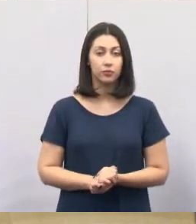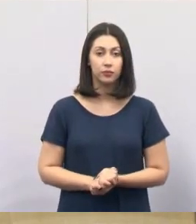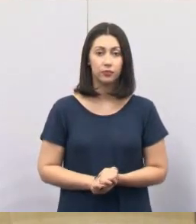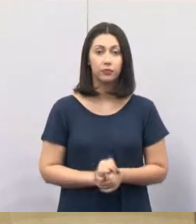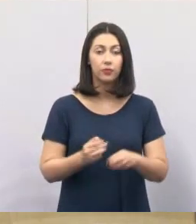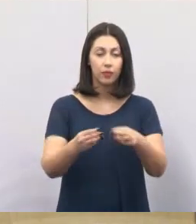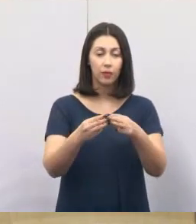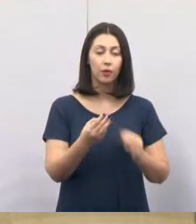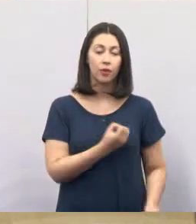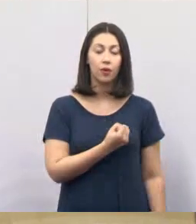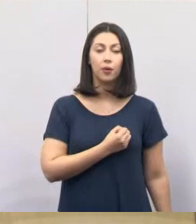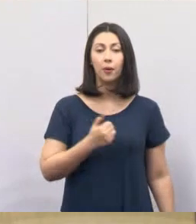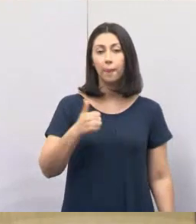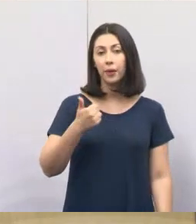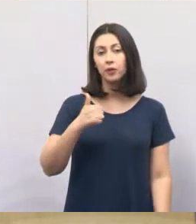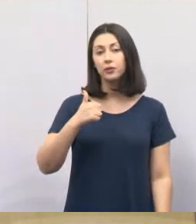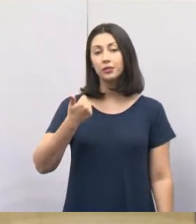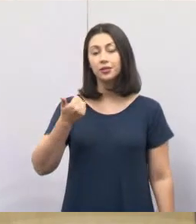Moção